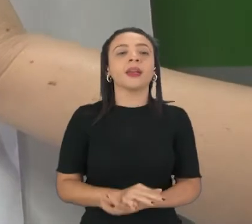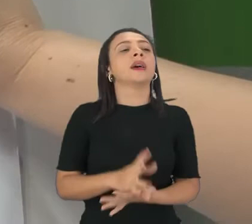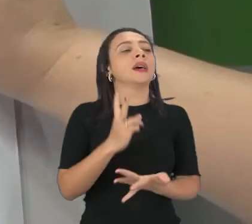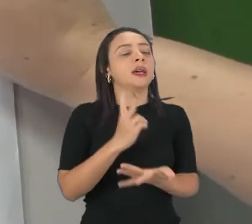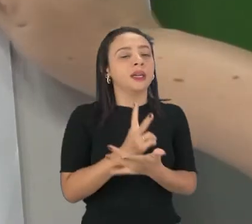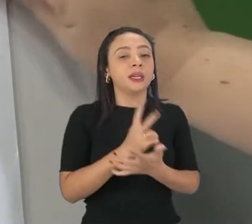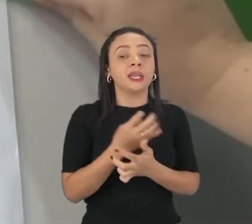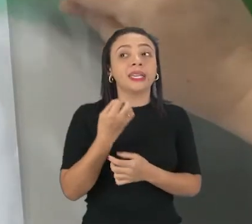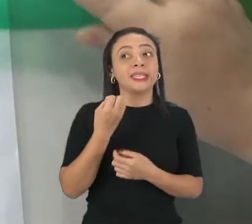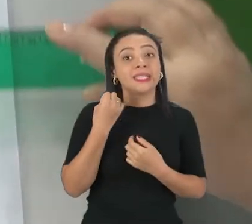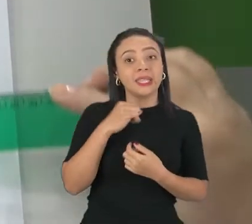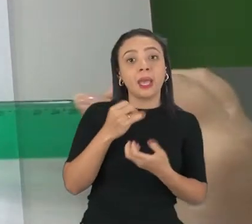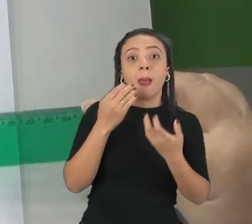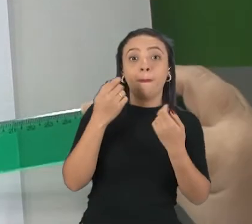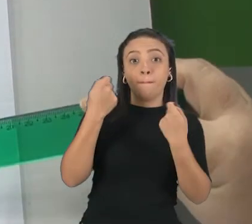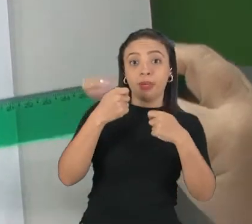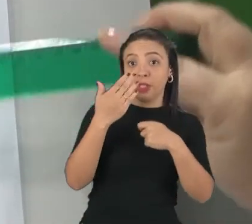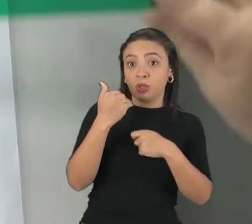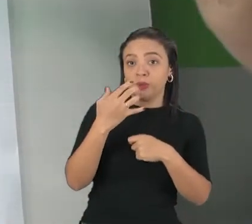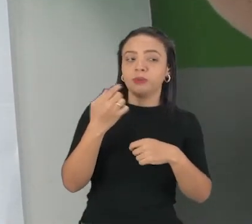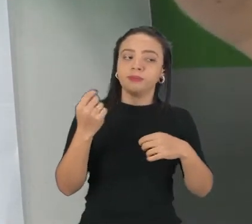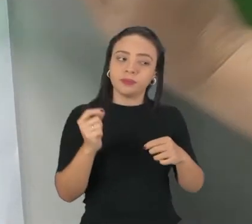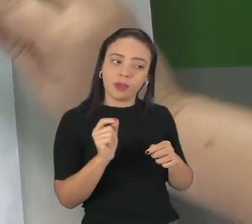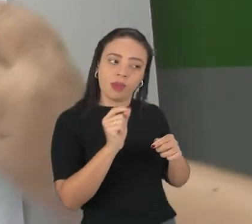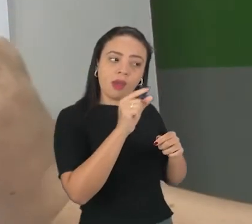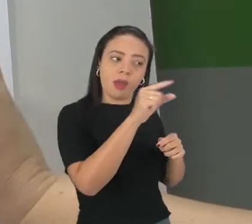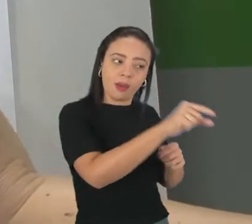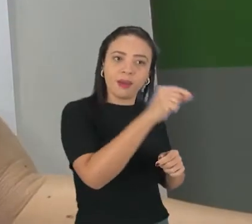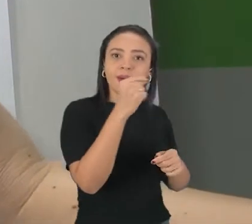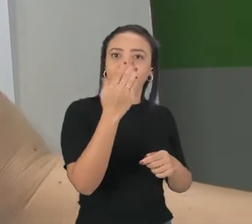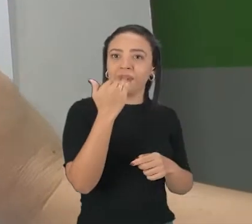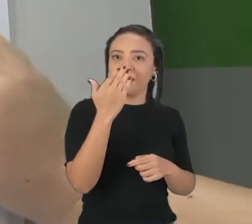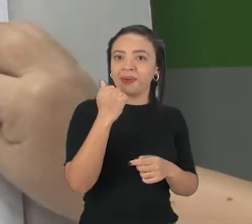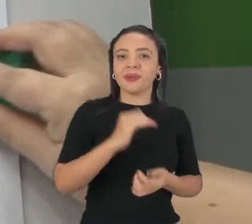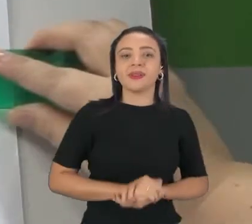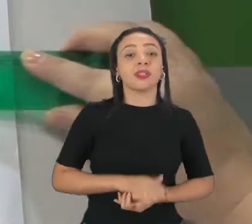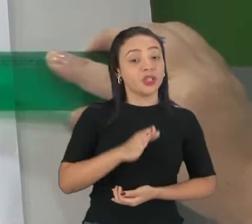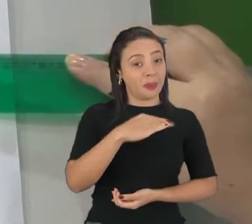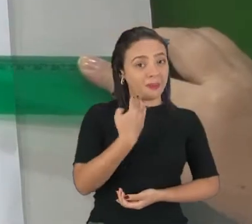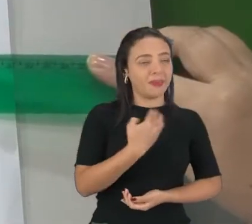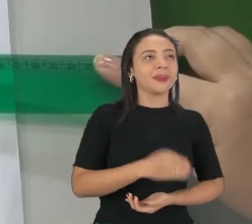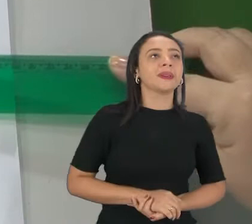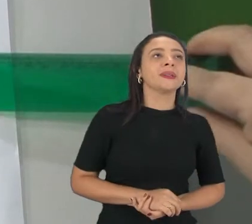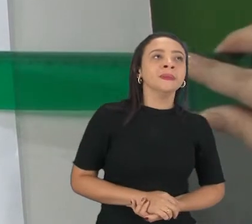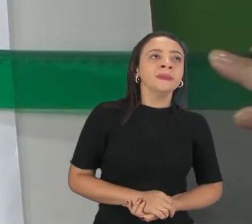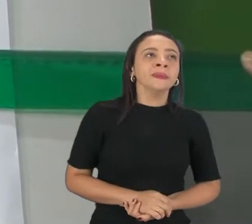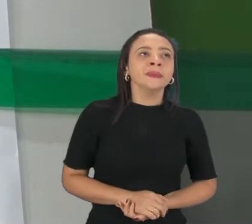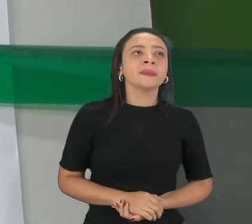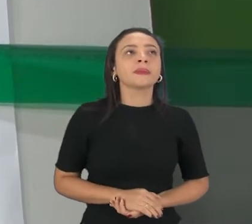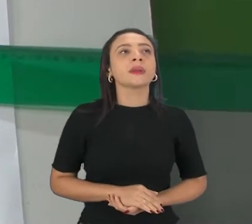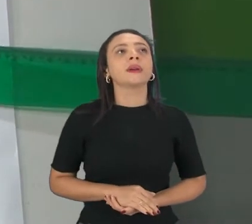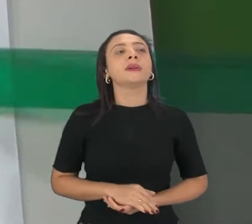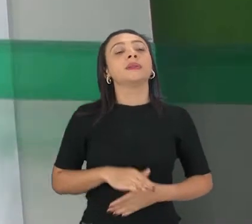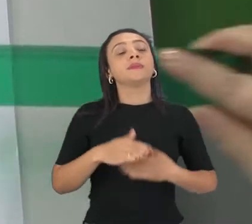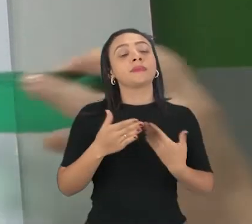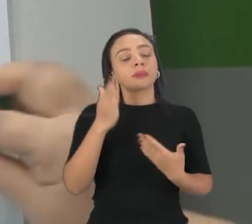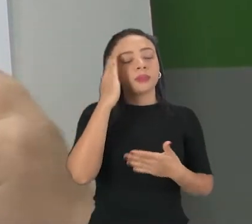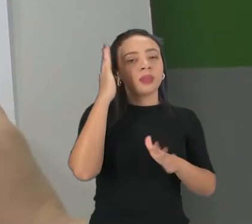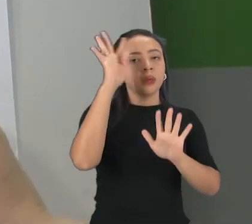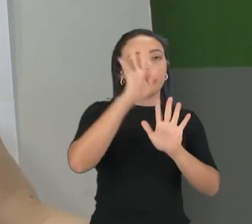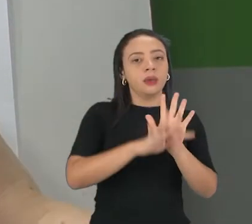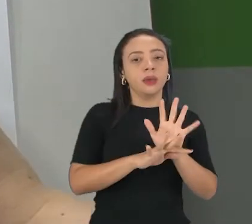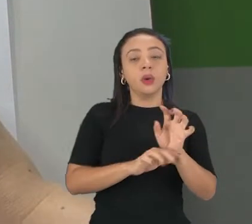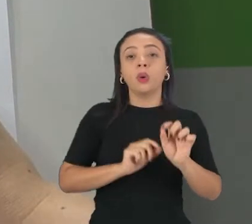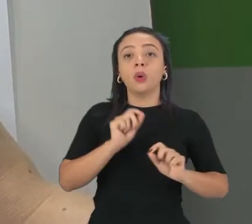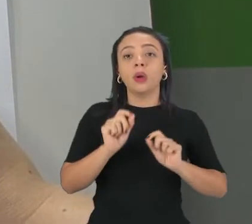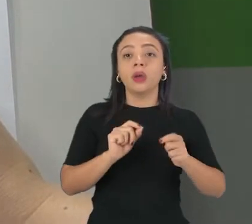de acordo com as suas necessidades. De acordo com esse texto, o que faz o